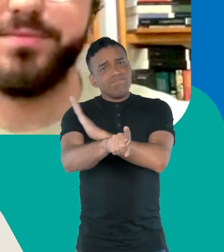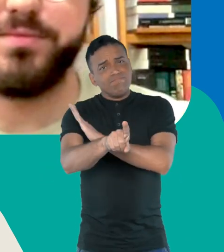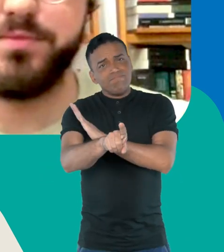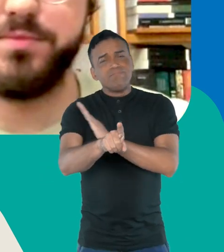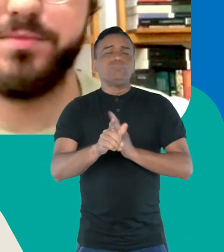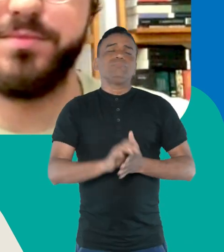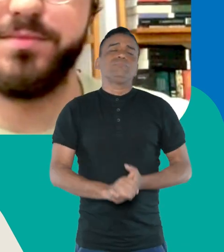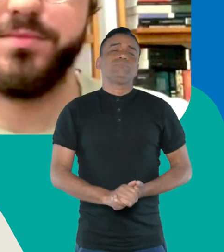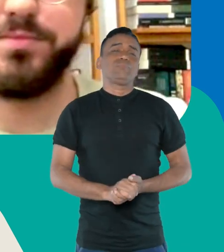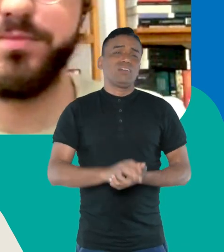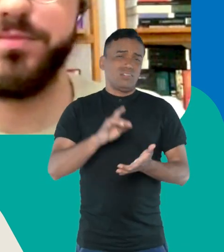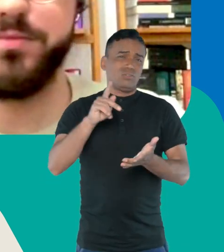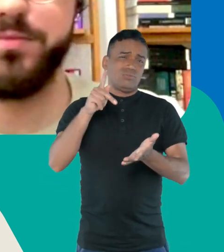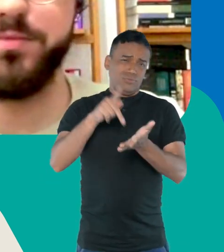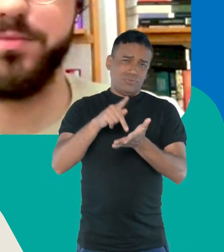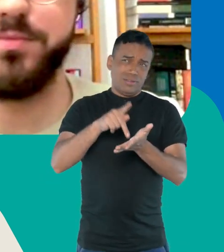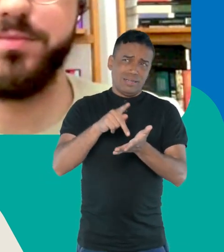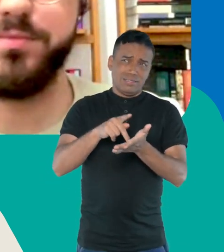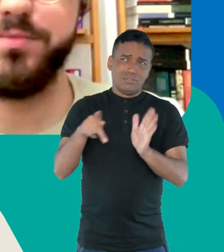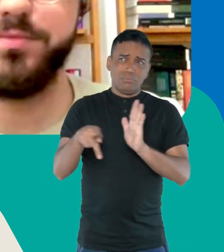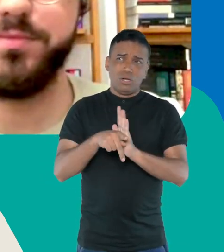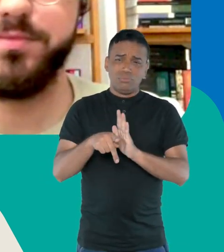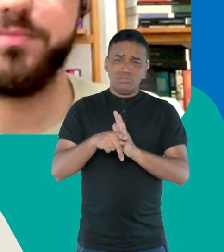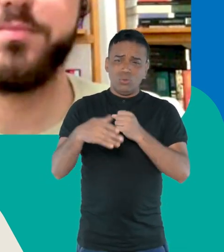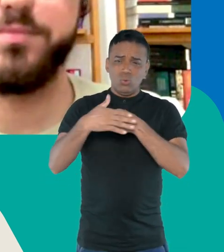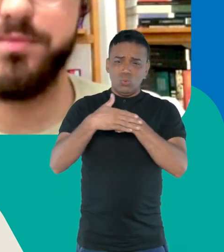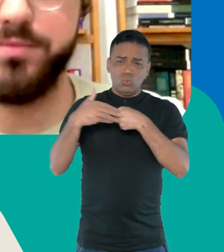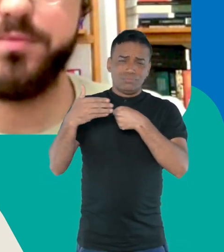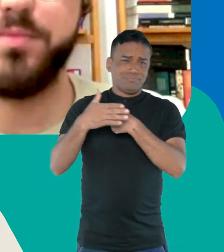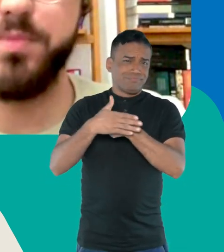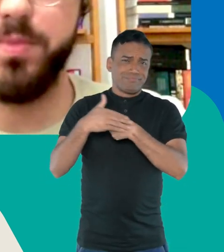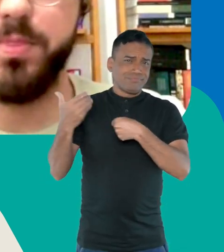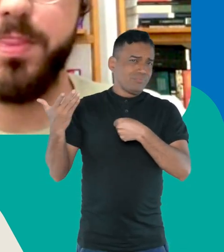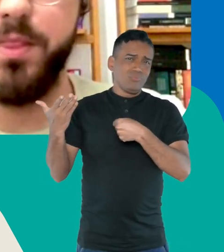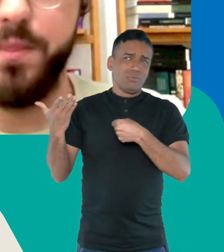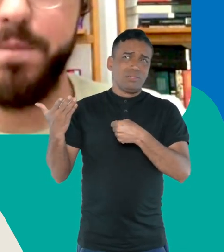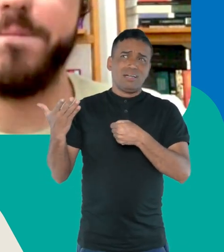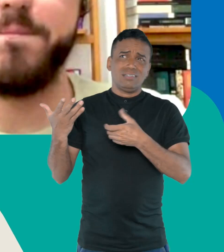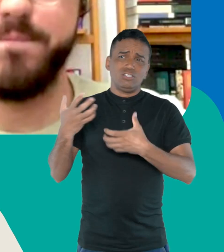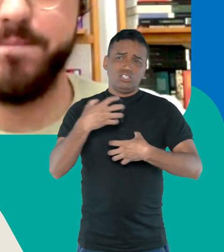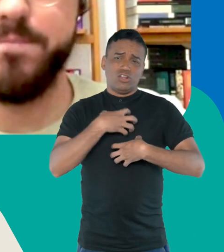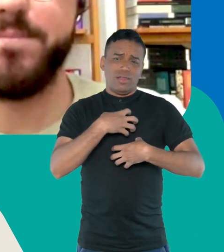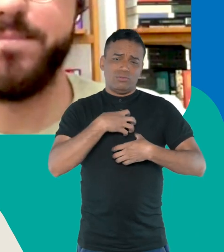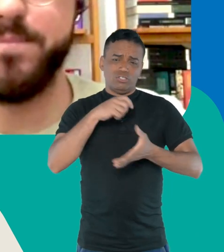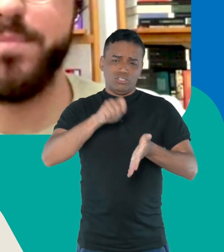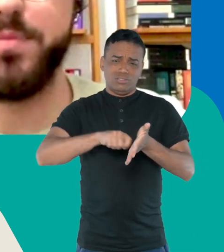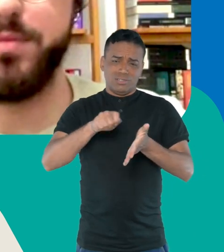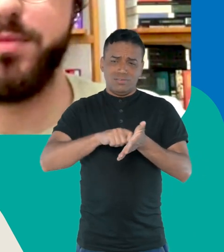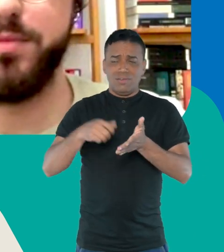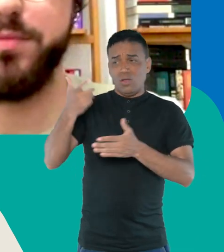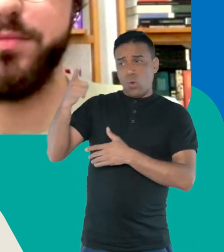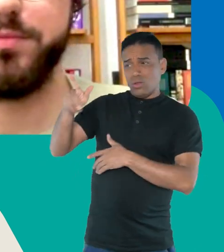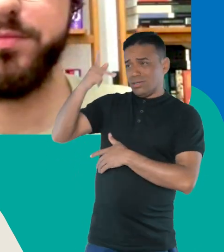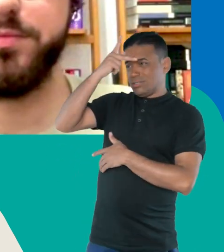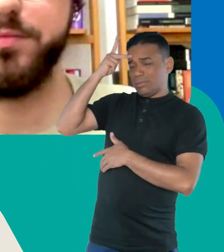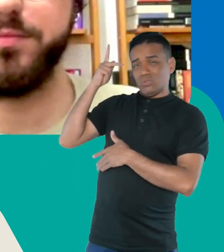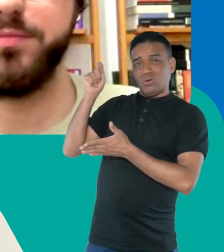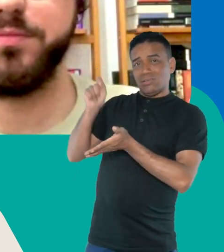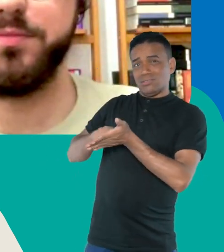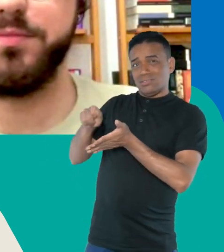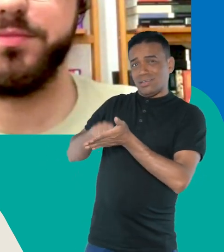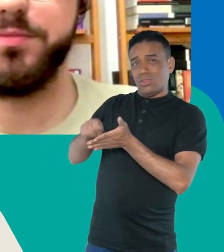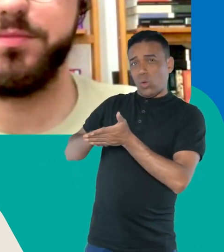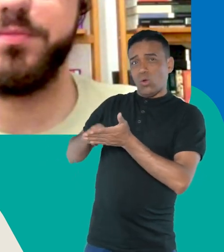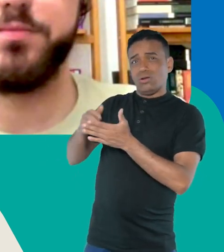Na verdade, assim, até pela sua intimidade não só com a escrita, mas com muitos outros autores, essa sua paixão